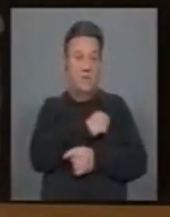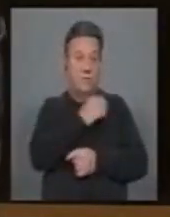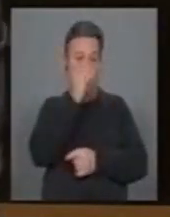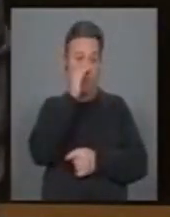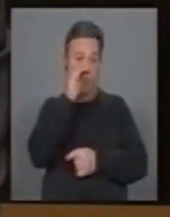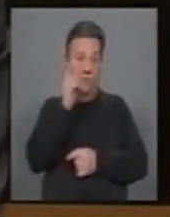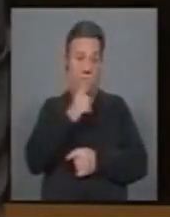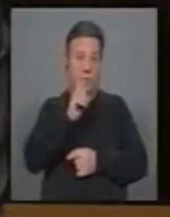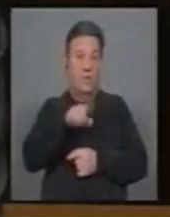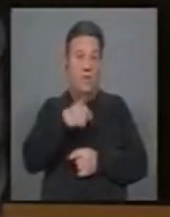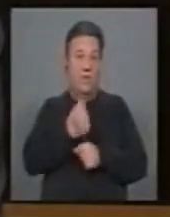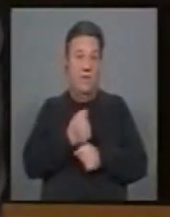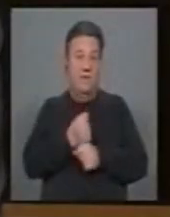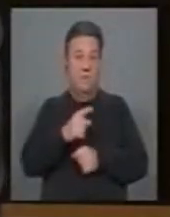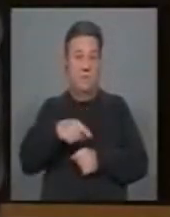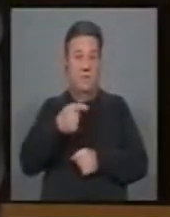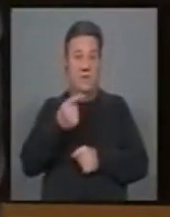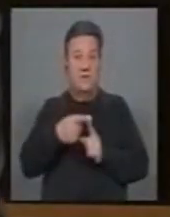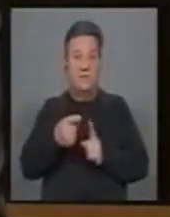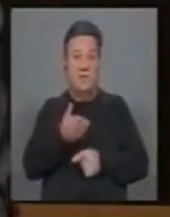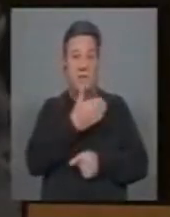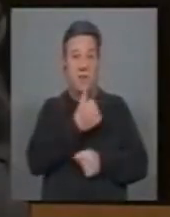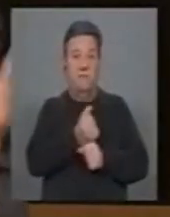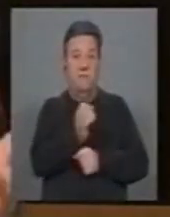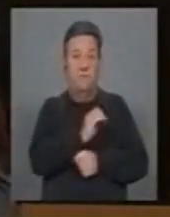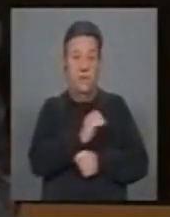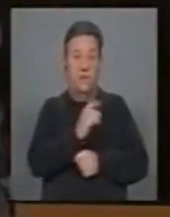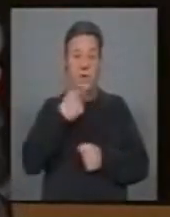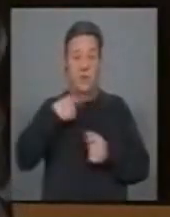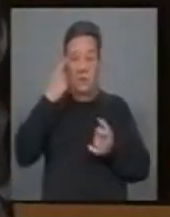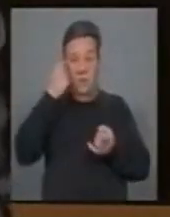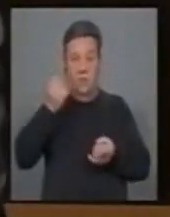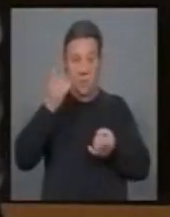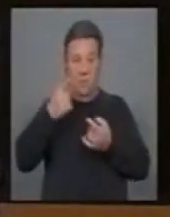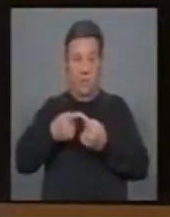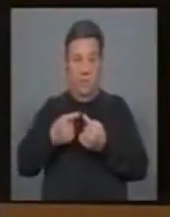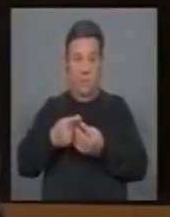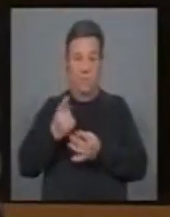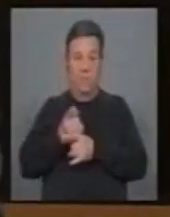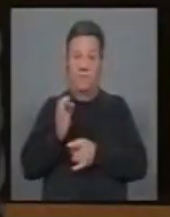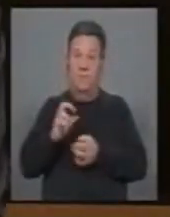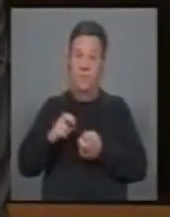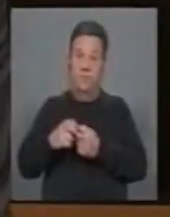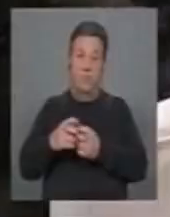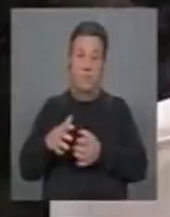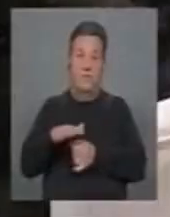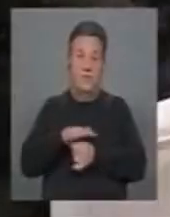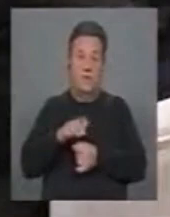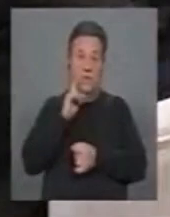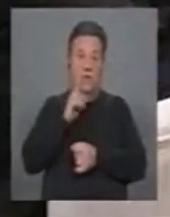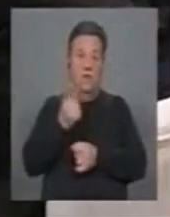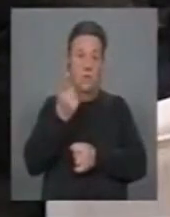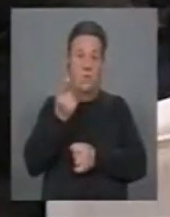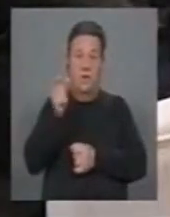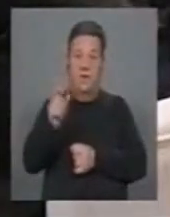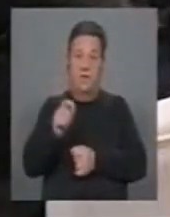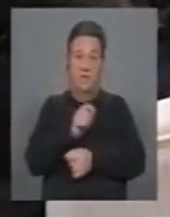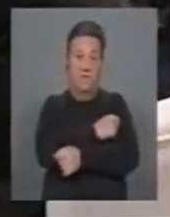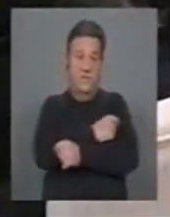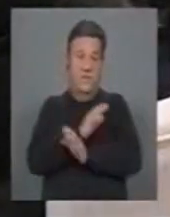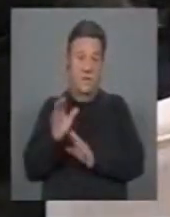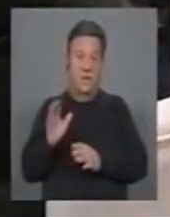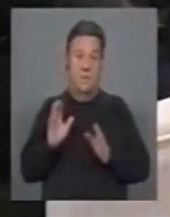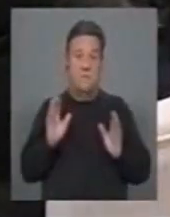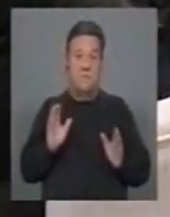que dia tem sido feita na semana passada não foi feita compreendemos as razões que o problemas com a situação todas as de uma das vacinas